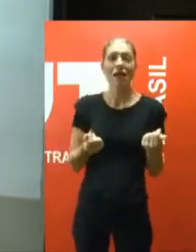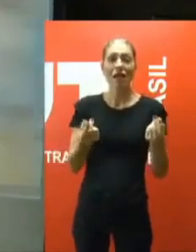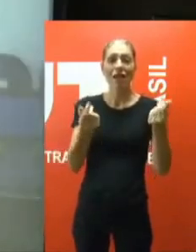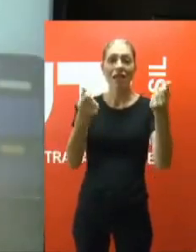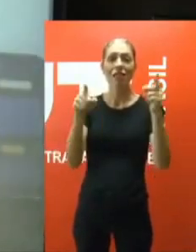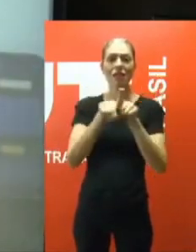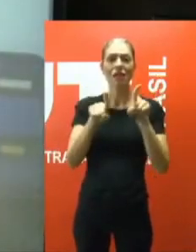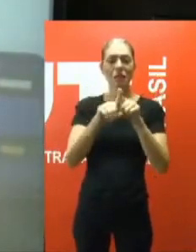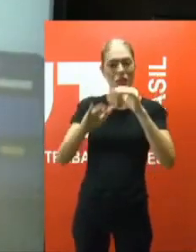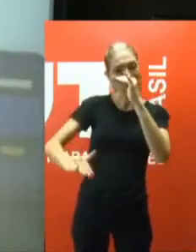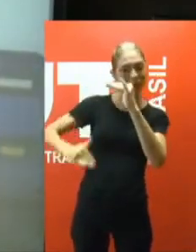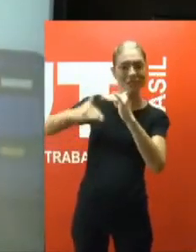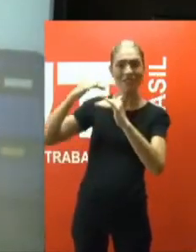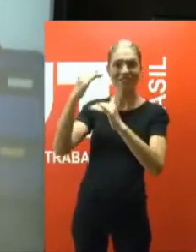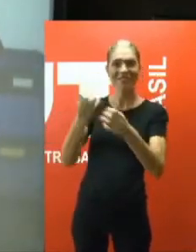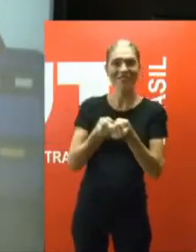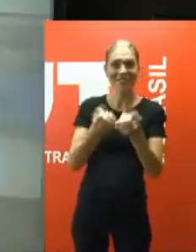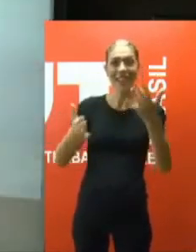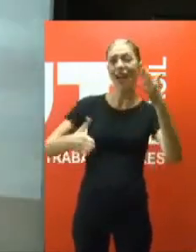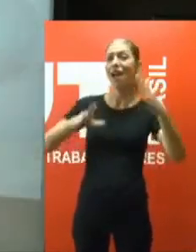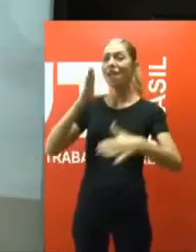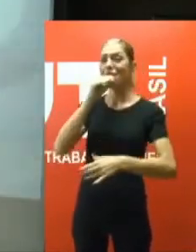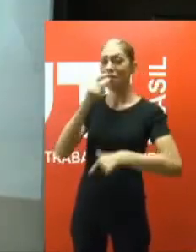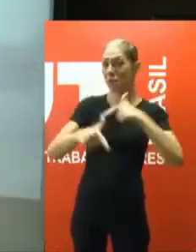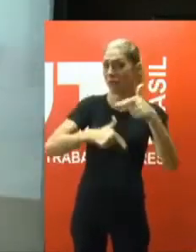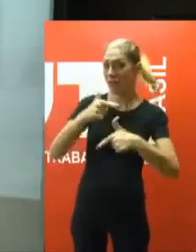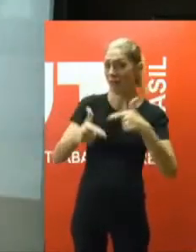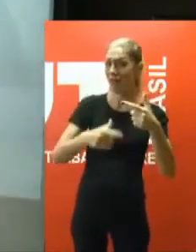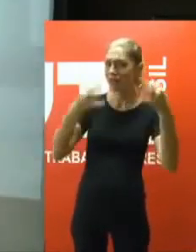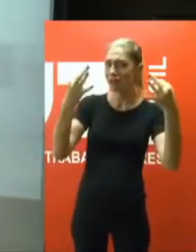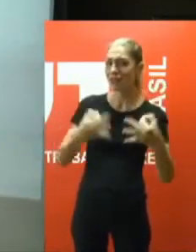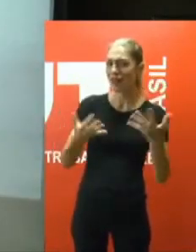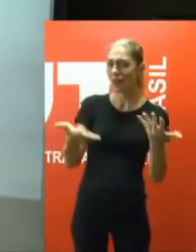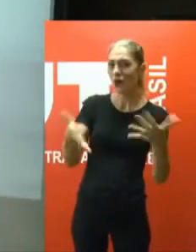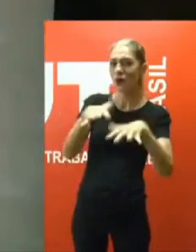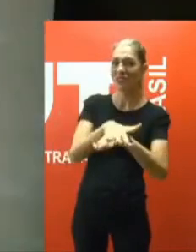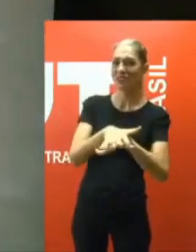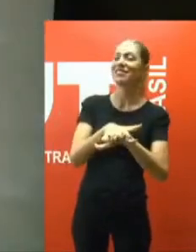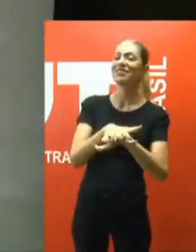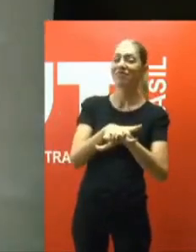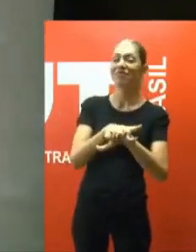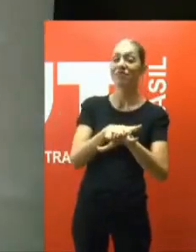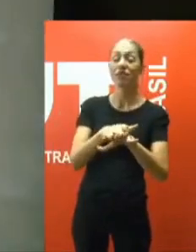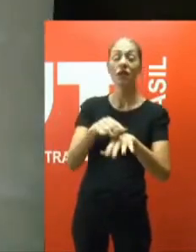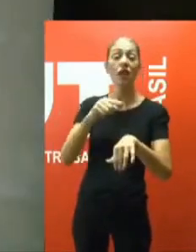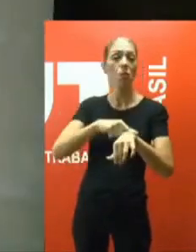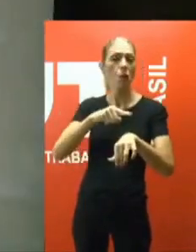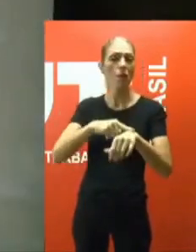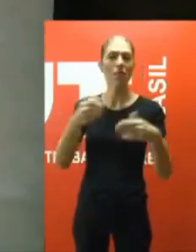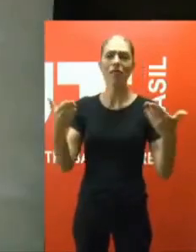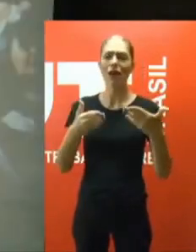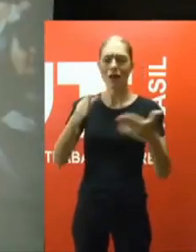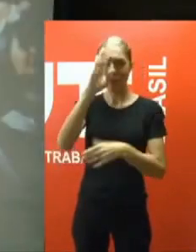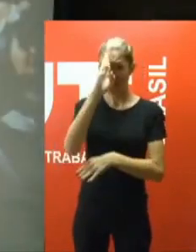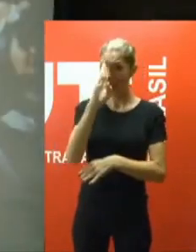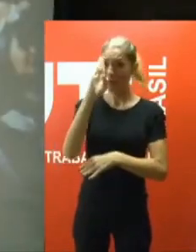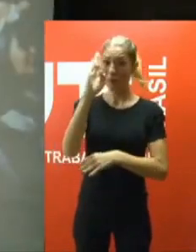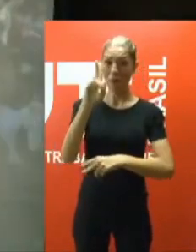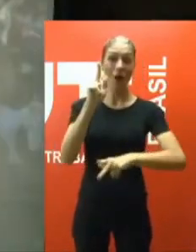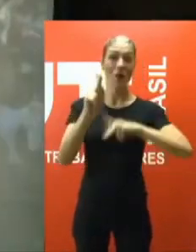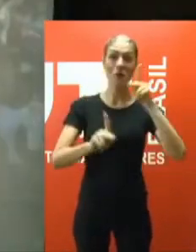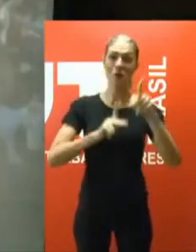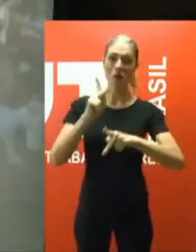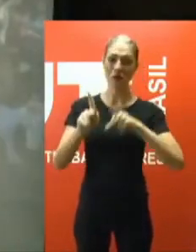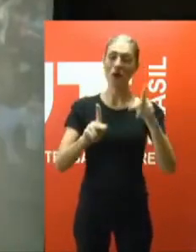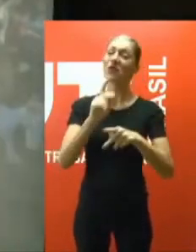soberania, geração de emprego decente e inclusão social. Esse é um momento crucial para o povo